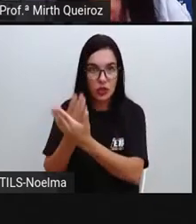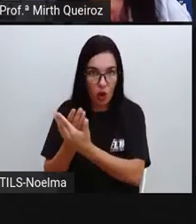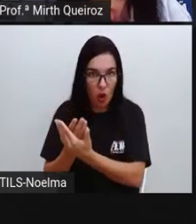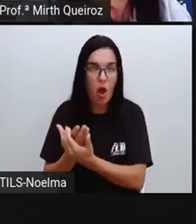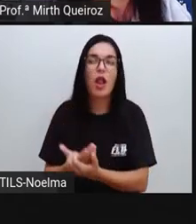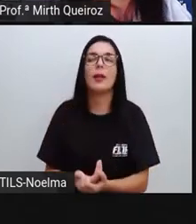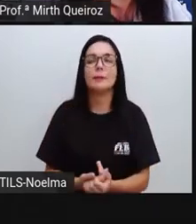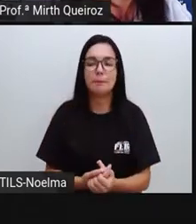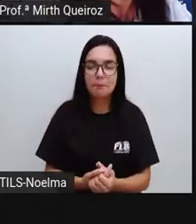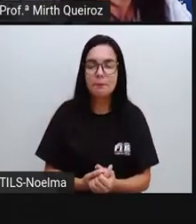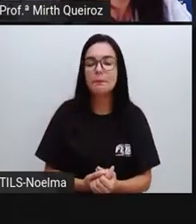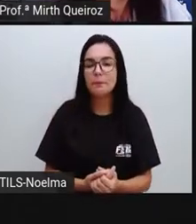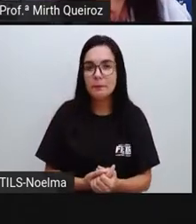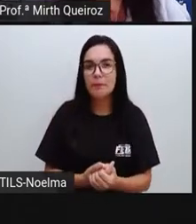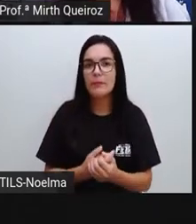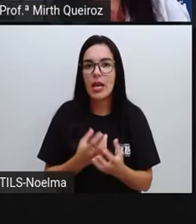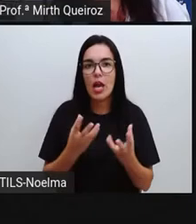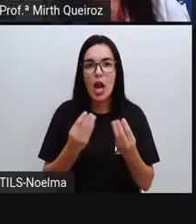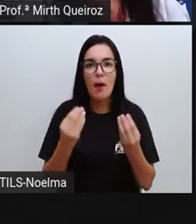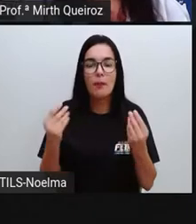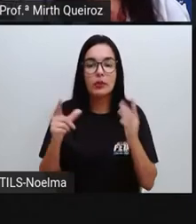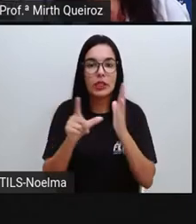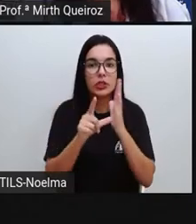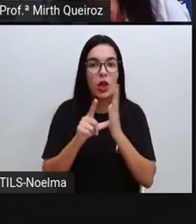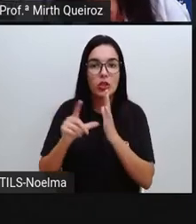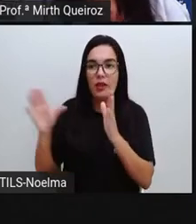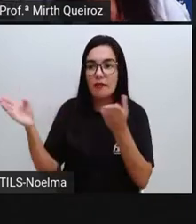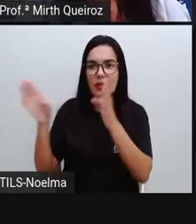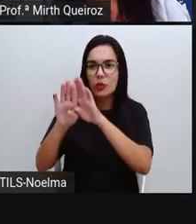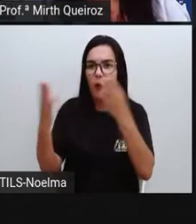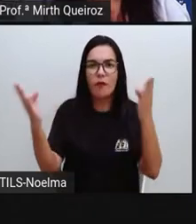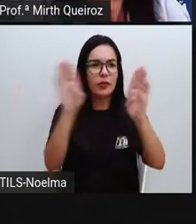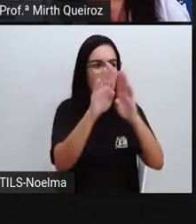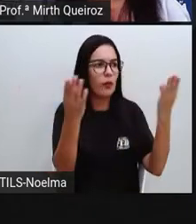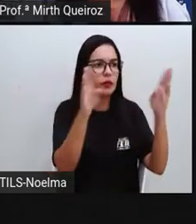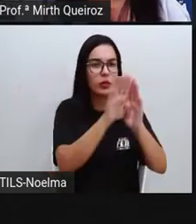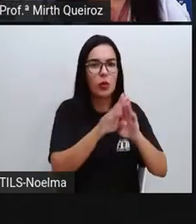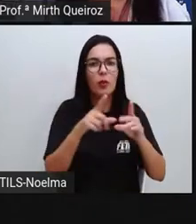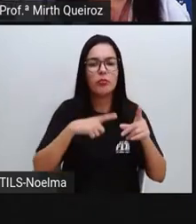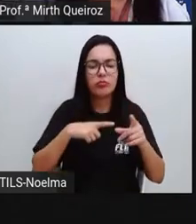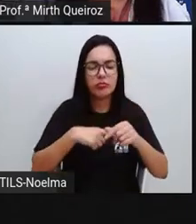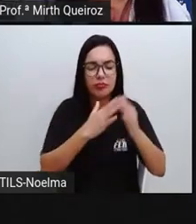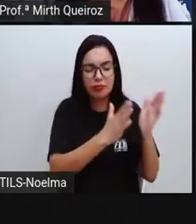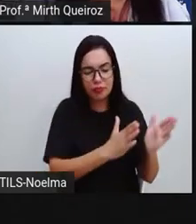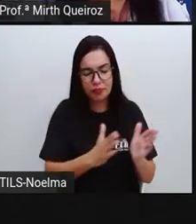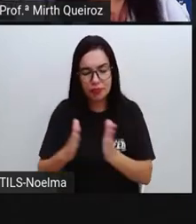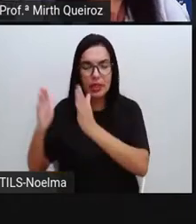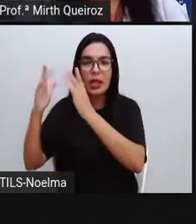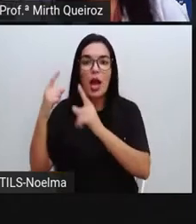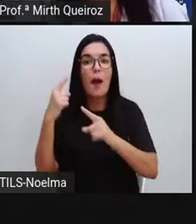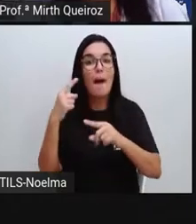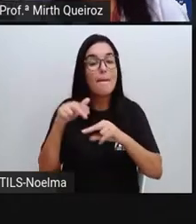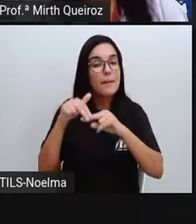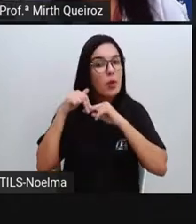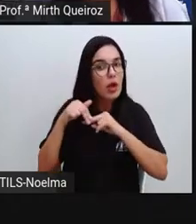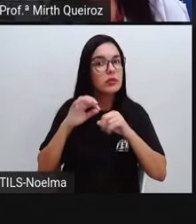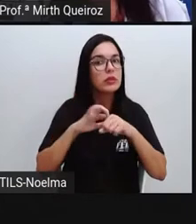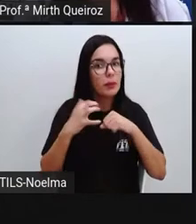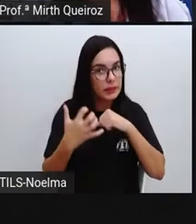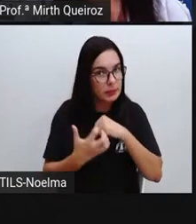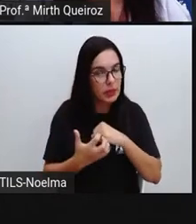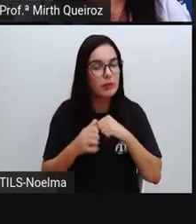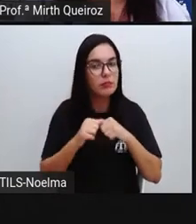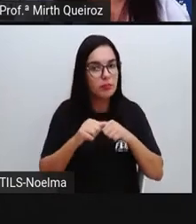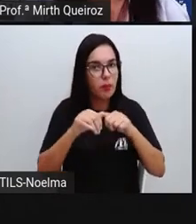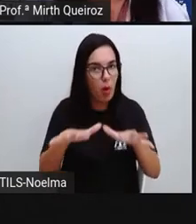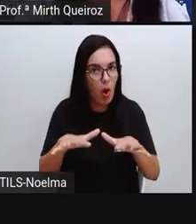né? Muitos comércios ficaram fechados aí por um longo período por conta dessa pandemia, a gente teve que ficar mais em casa, a